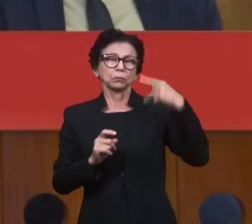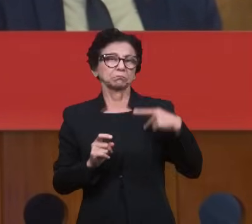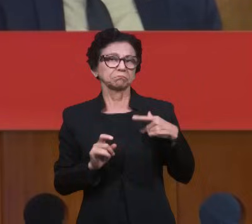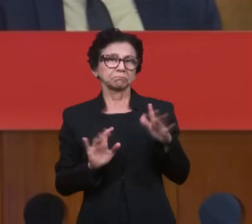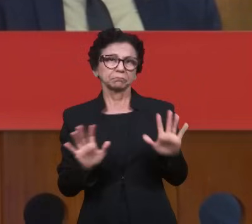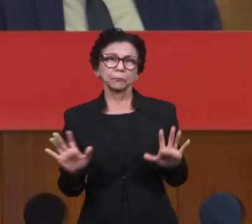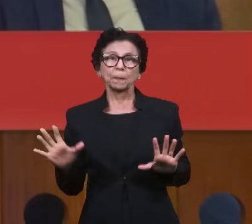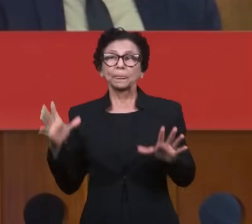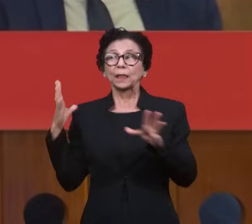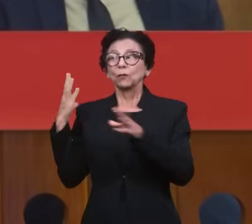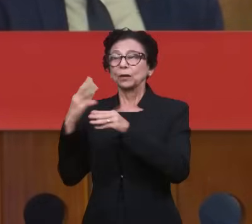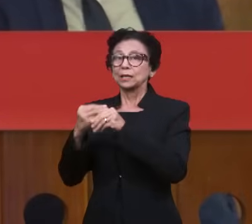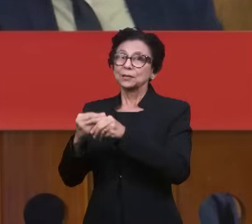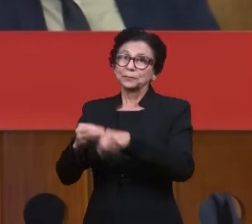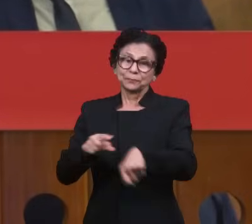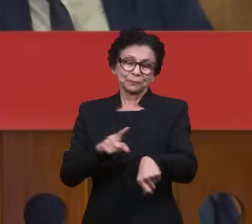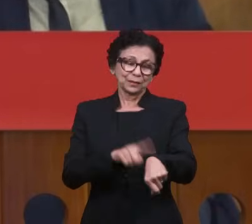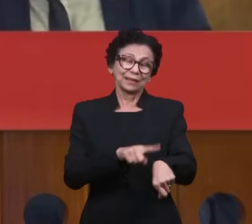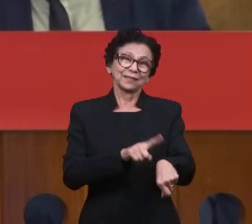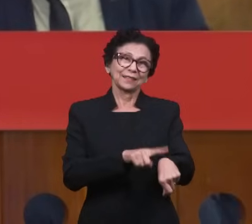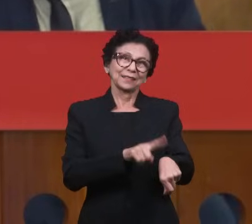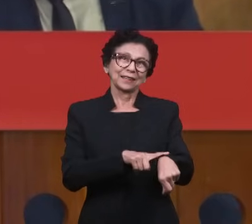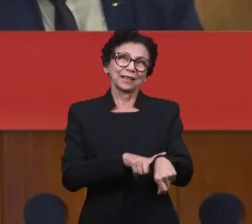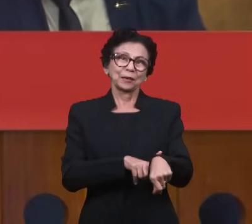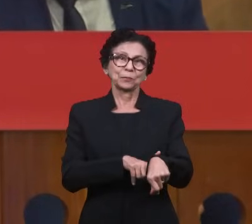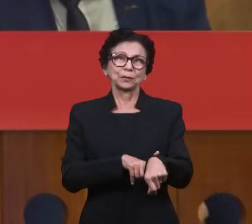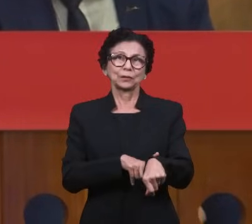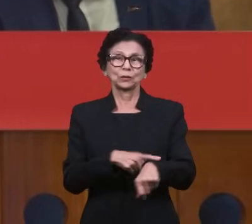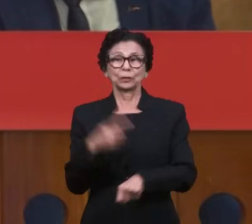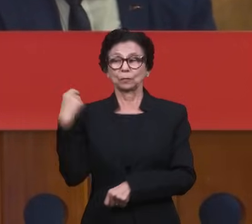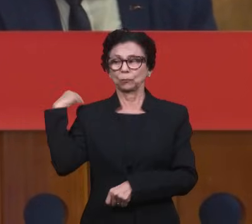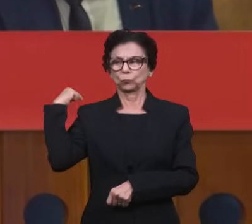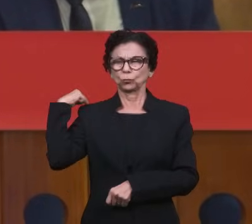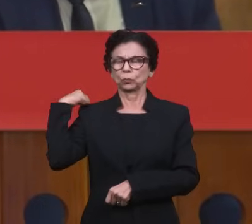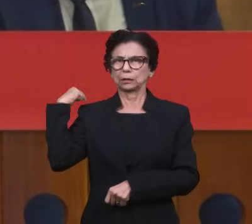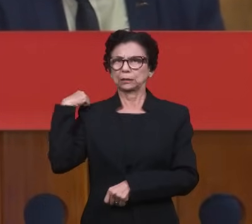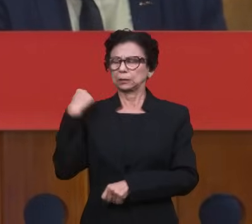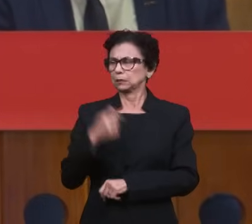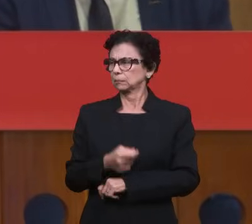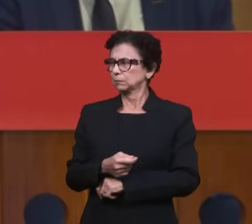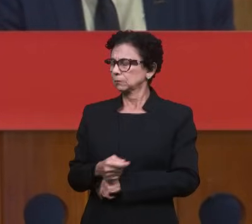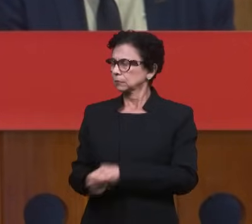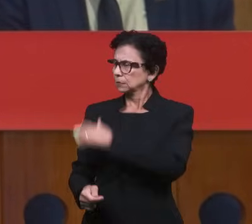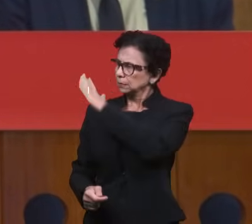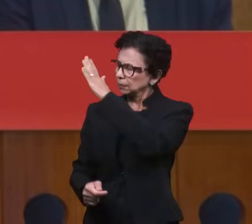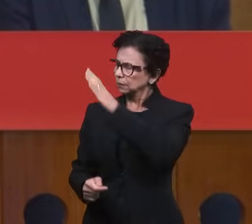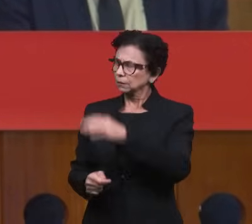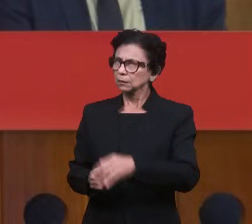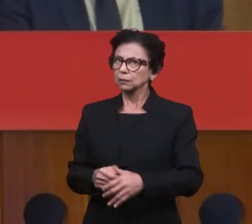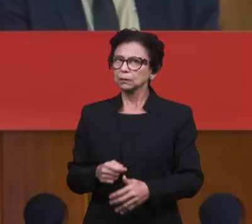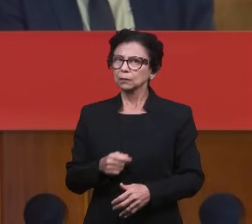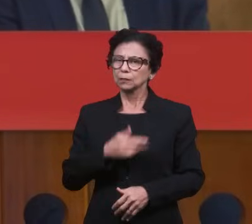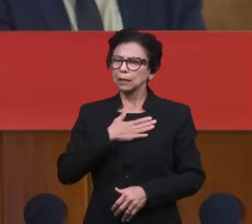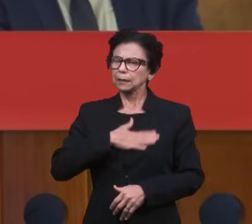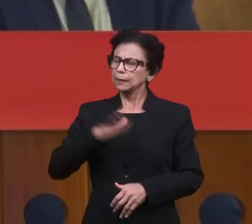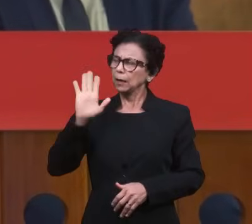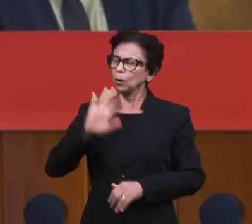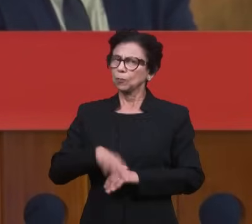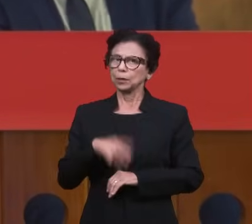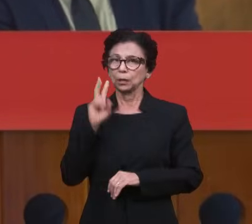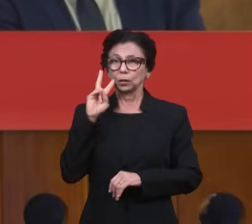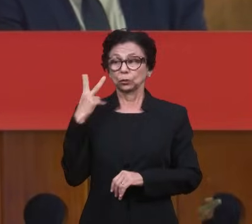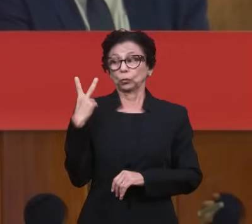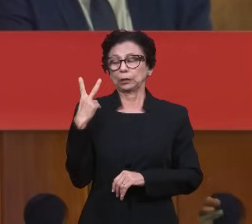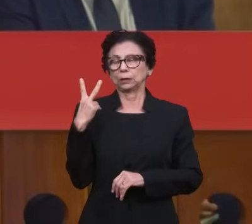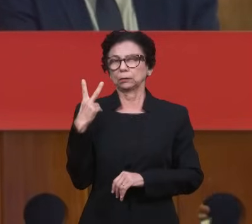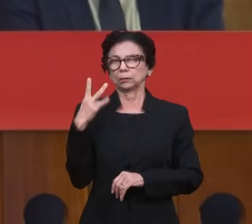o nosso tempo, ele está toda hora aqui, futucando aqui. Vai, calma. Eu nem estou olhando, mas eu já sei que está